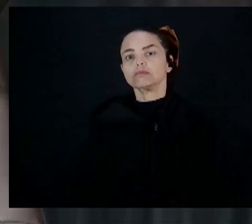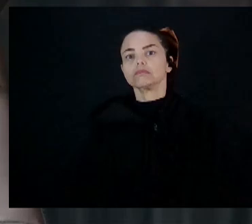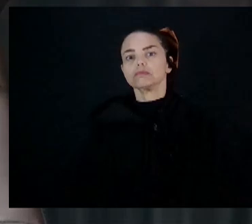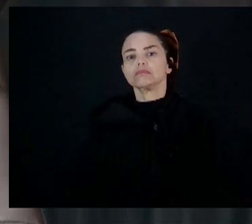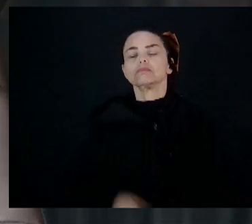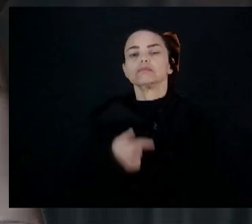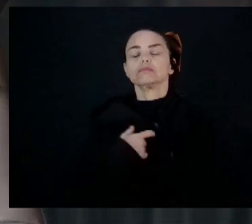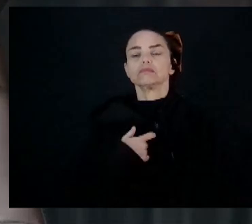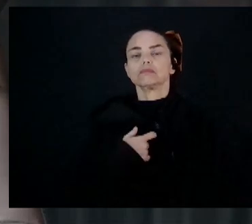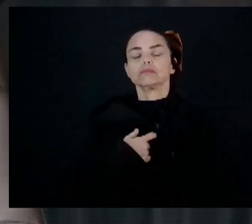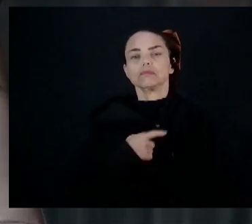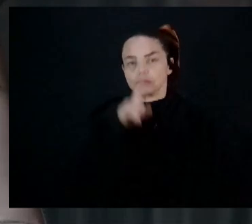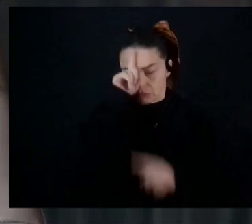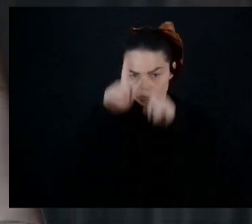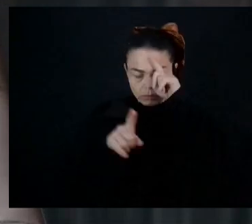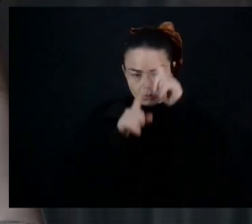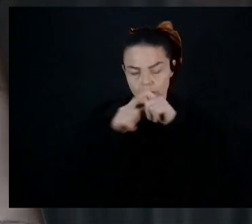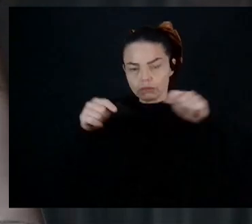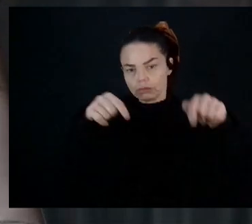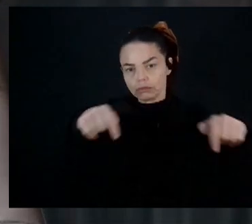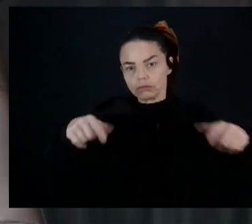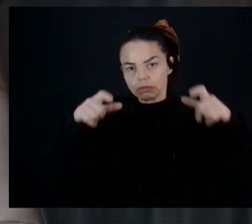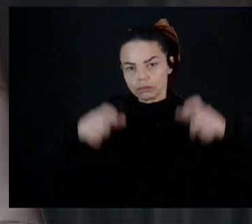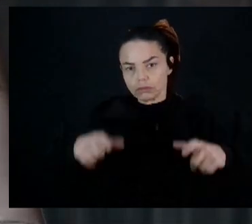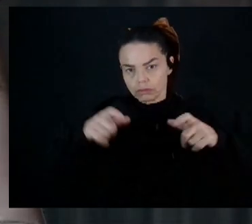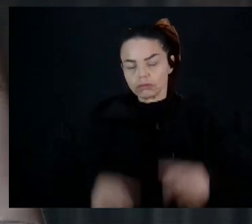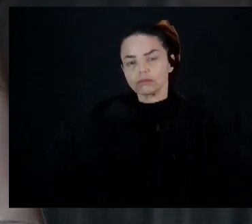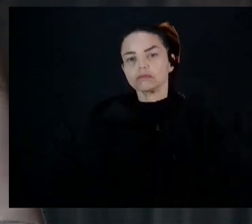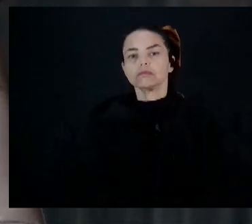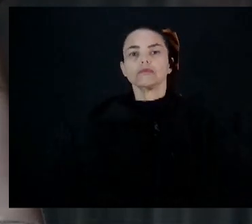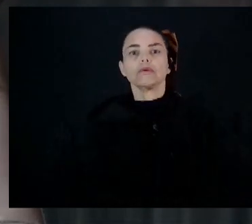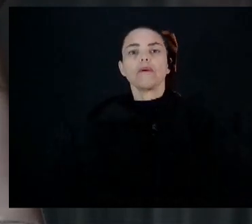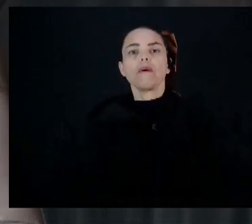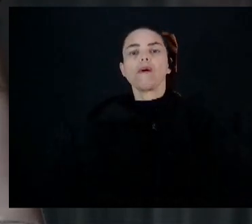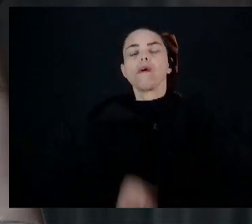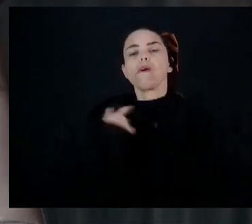criarem espaços, mesmo que sejam pequenos, para que vocês